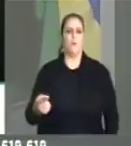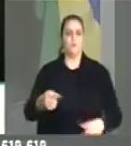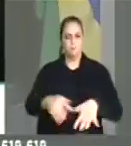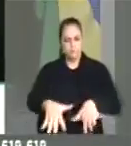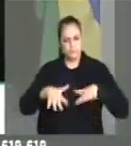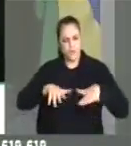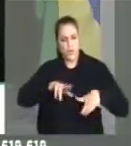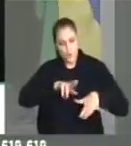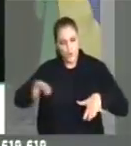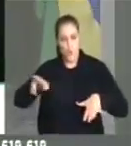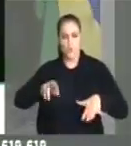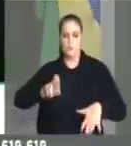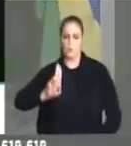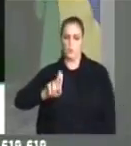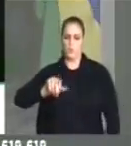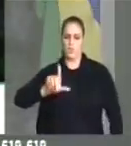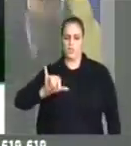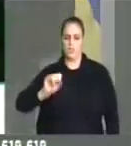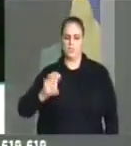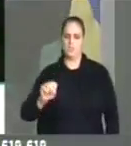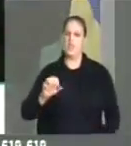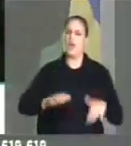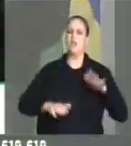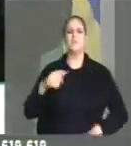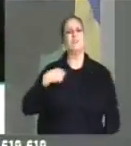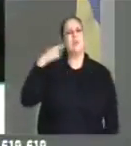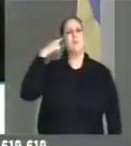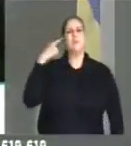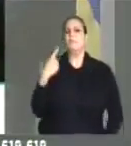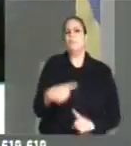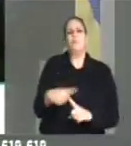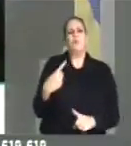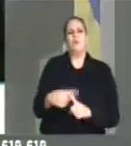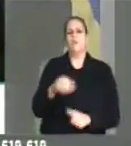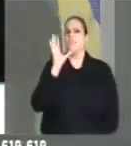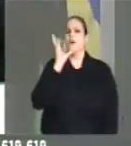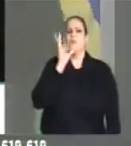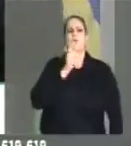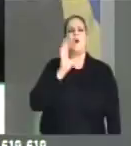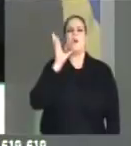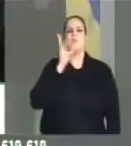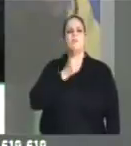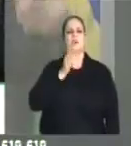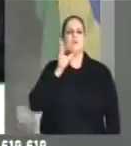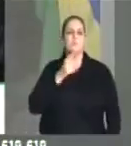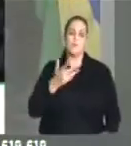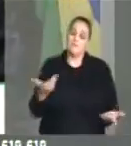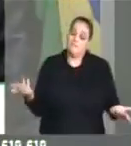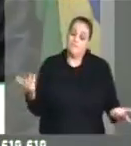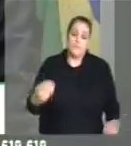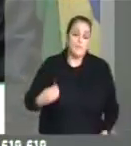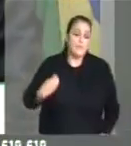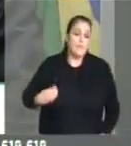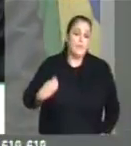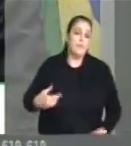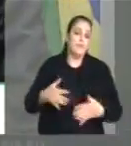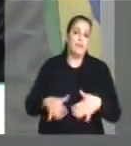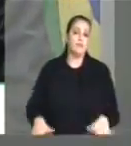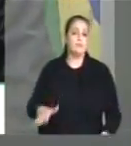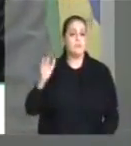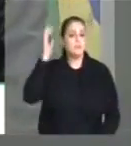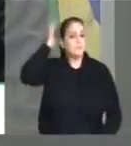me questiono, por que tanto tempo? Porque o destino esperava